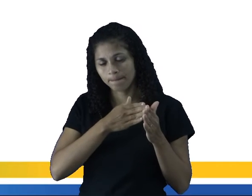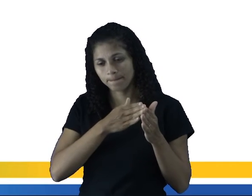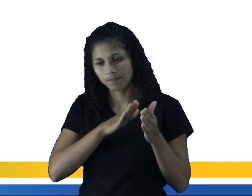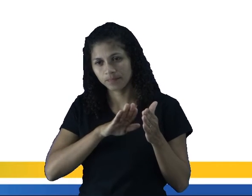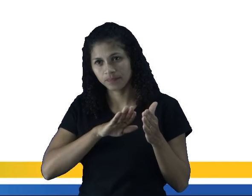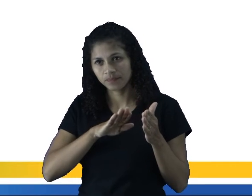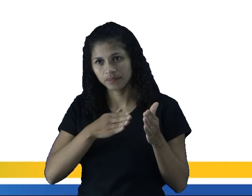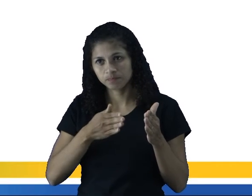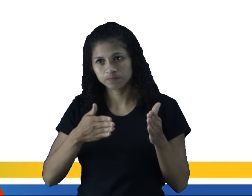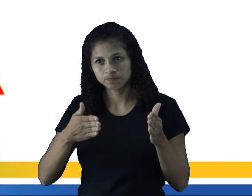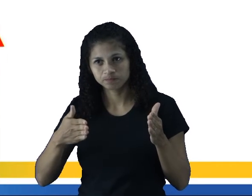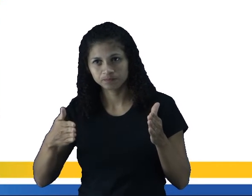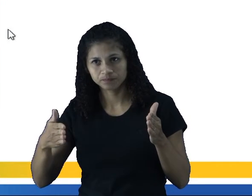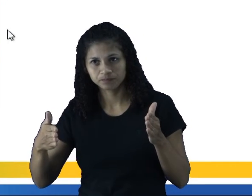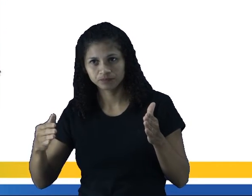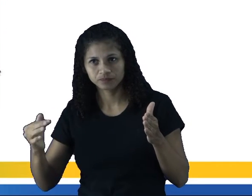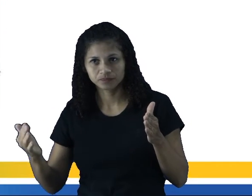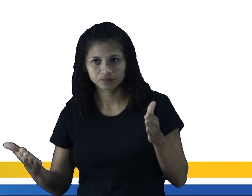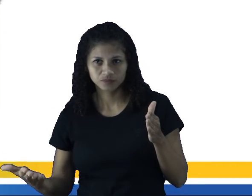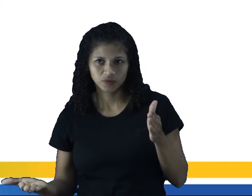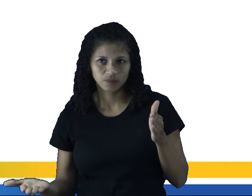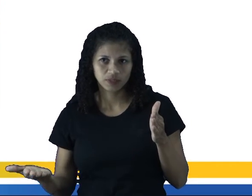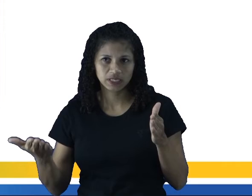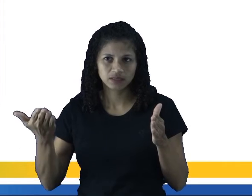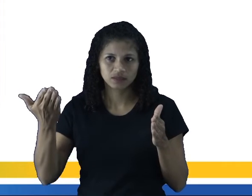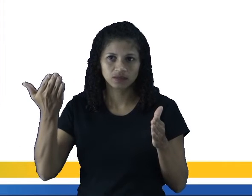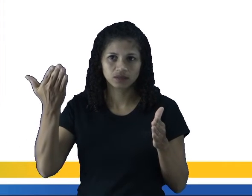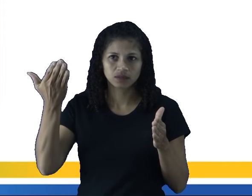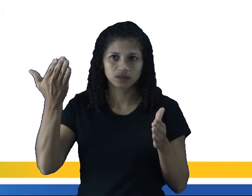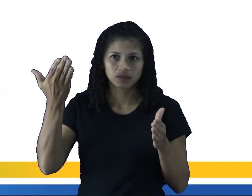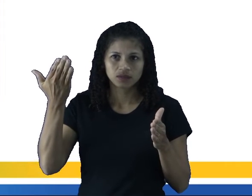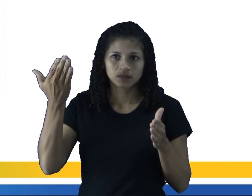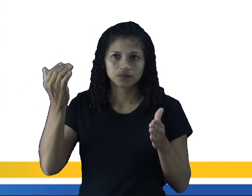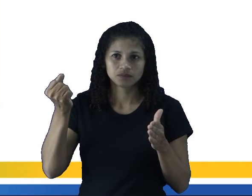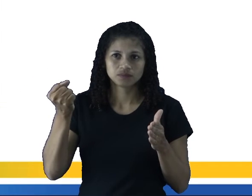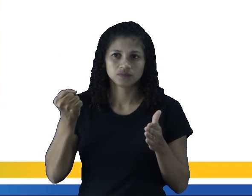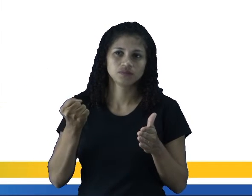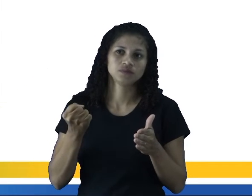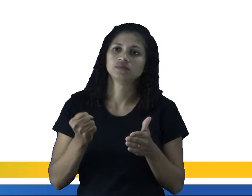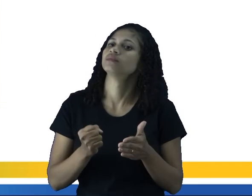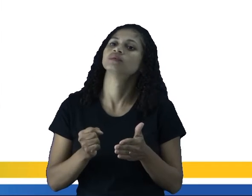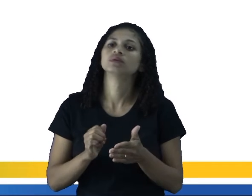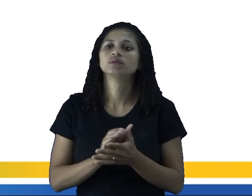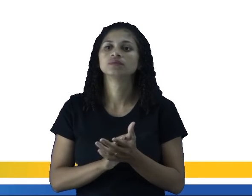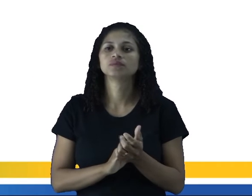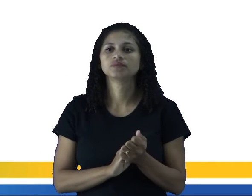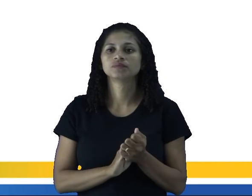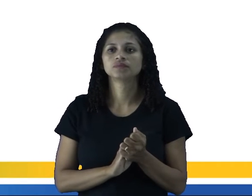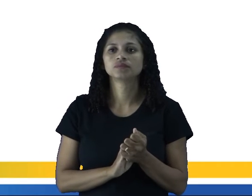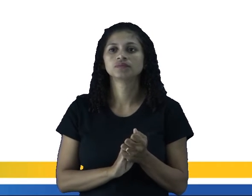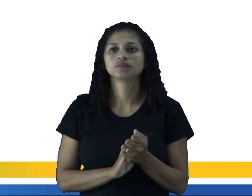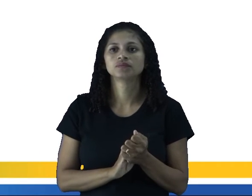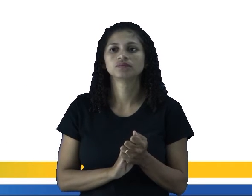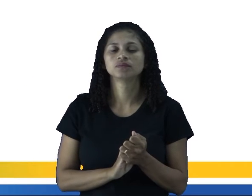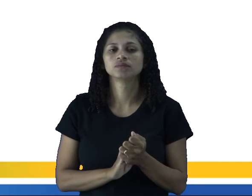esquerda para a direita e de baixo para cima. Também não inclui ali os gases nobres.